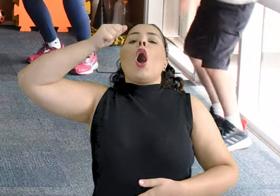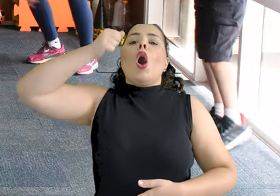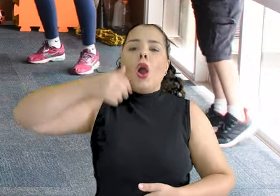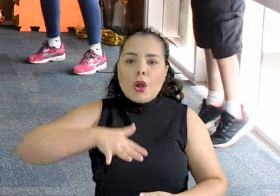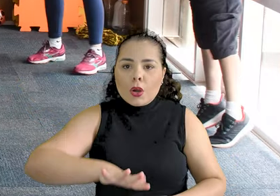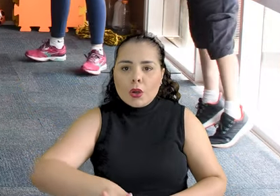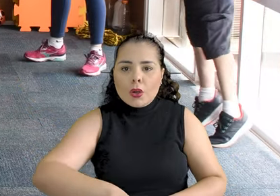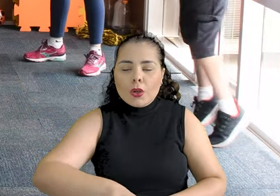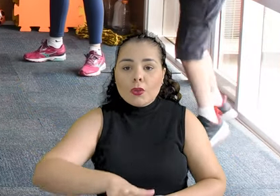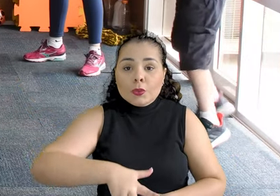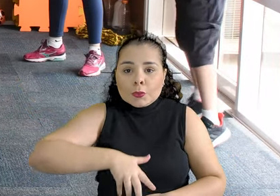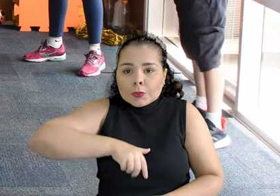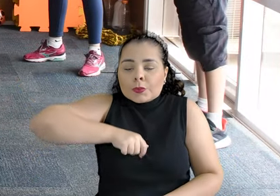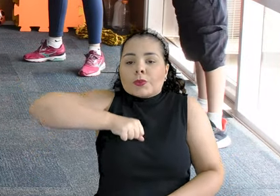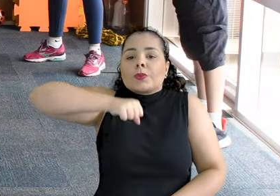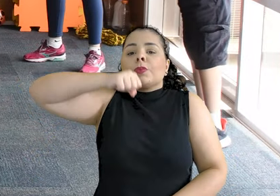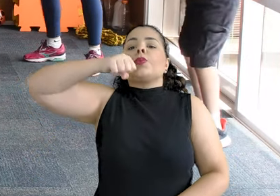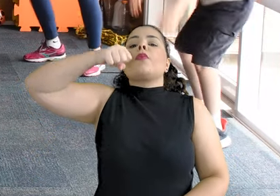E mais uma vez.